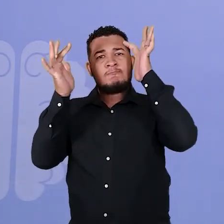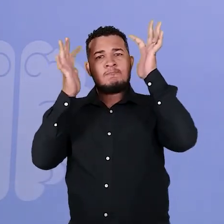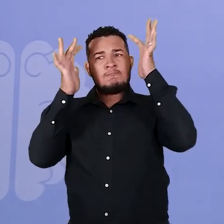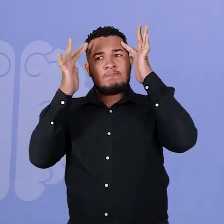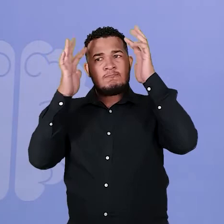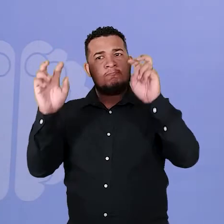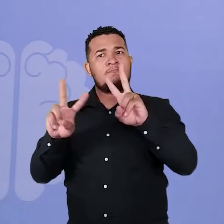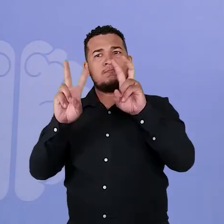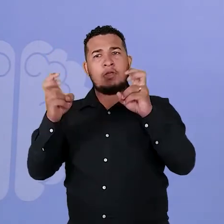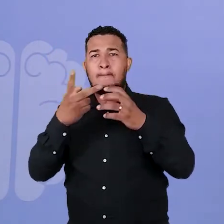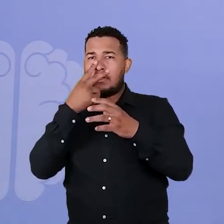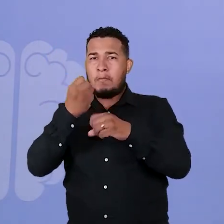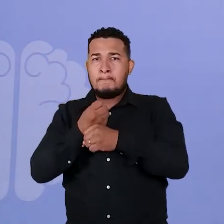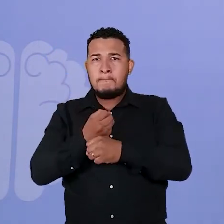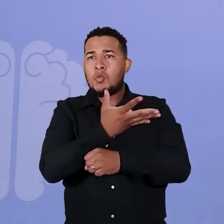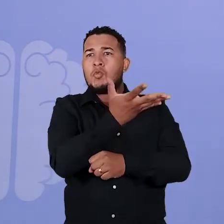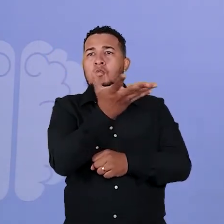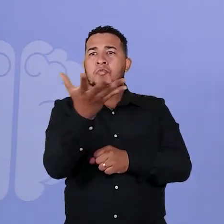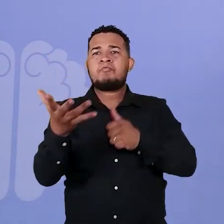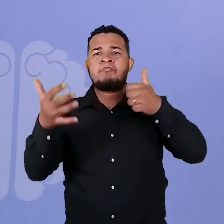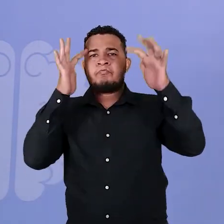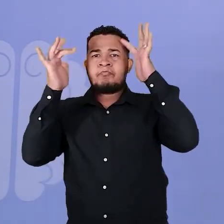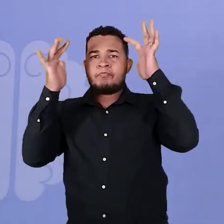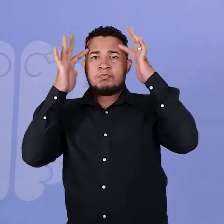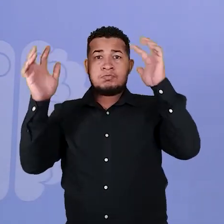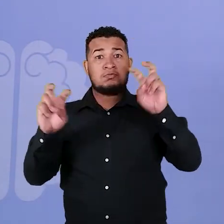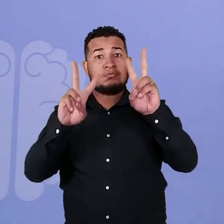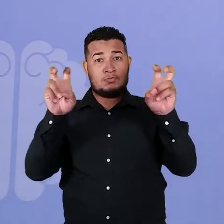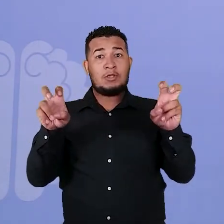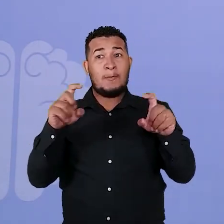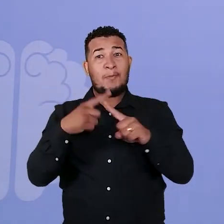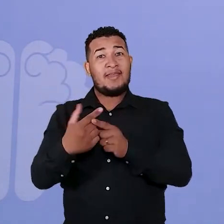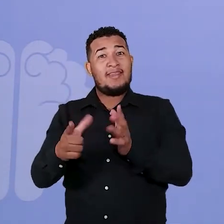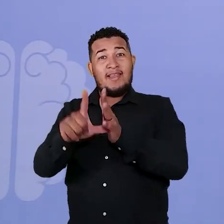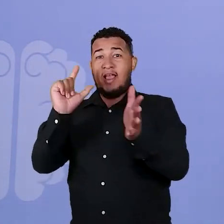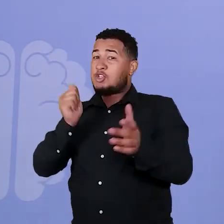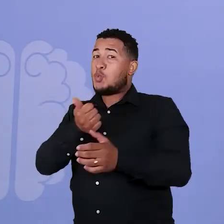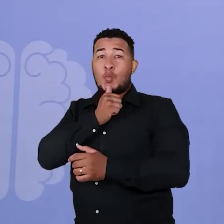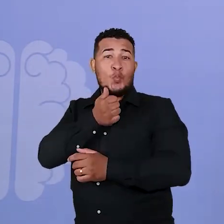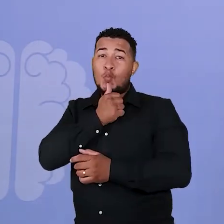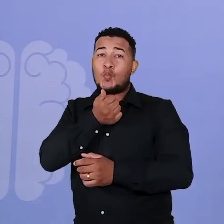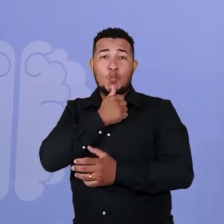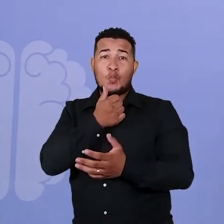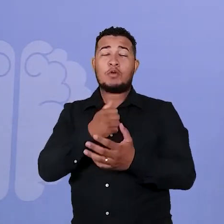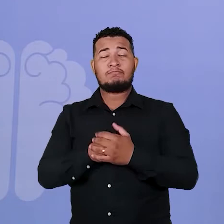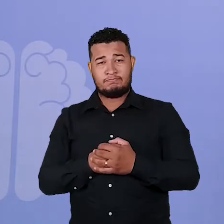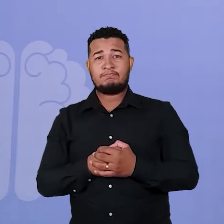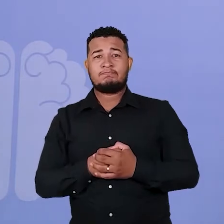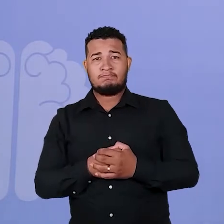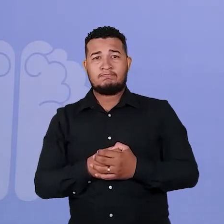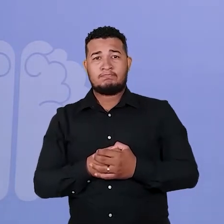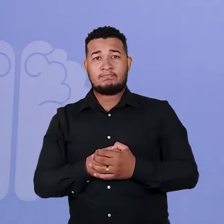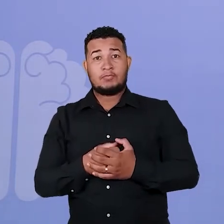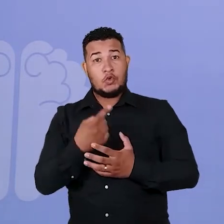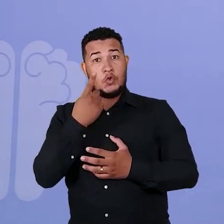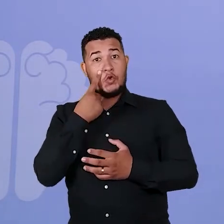tentar problematizar algo que não foi pensado por esses pensadores